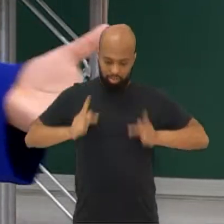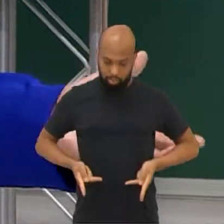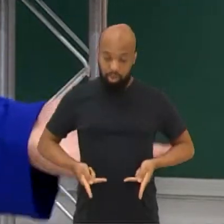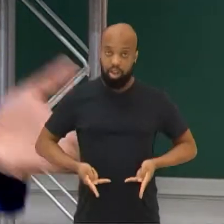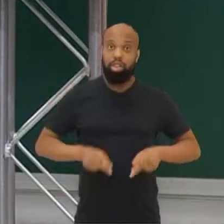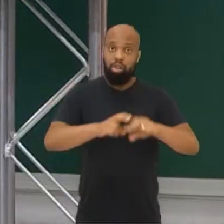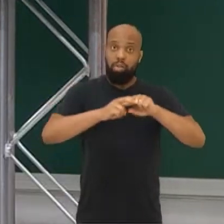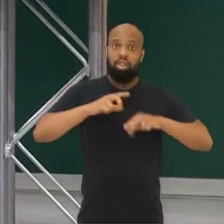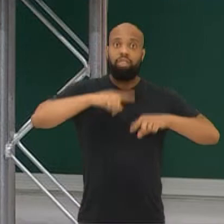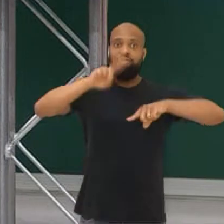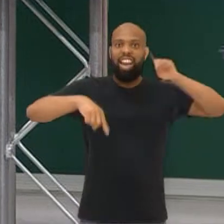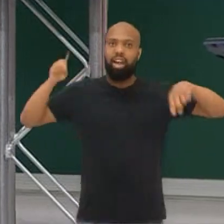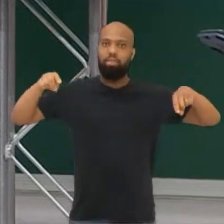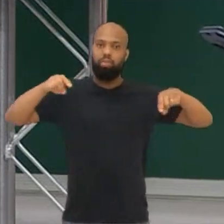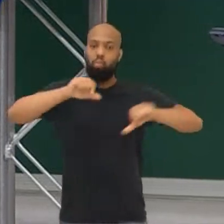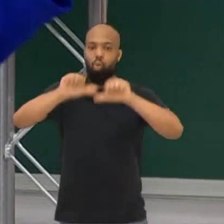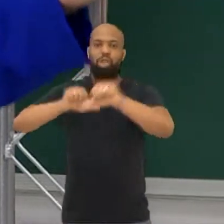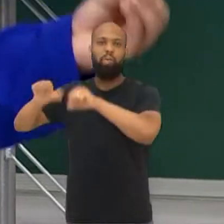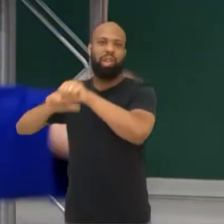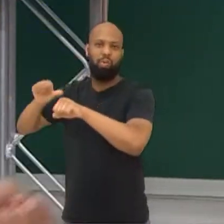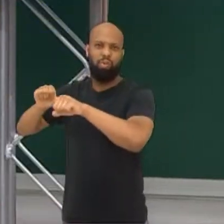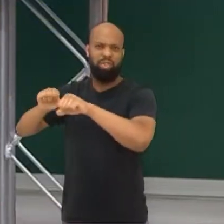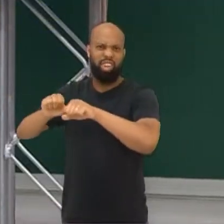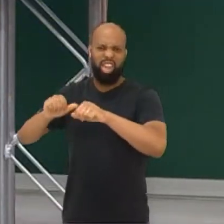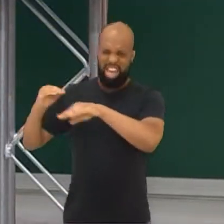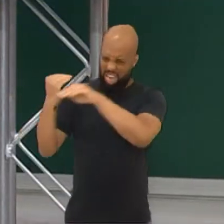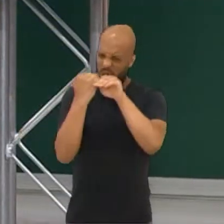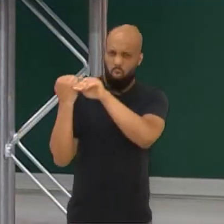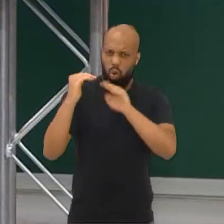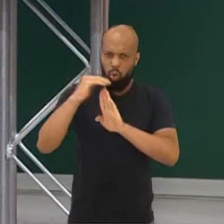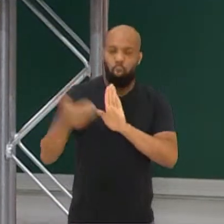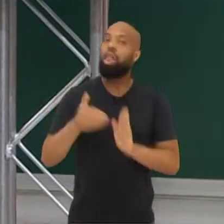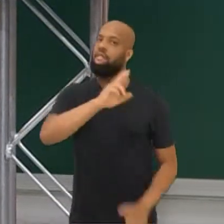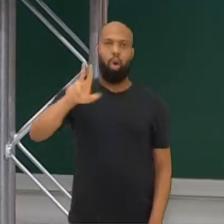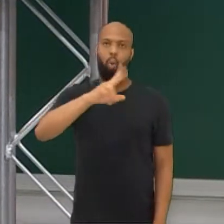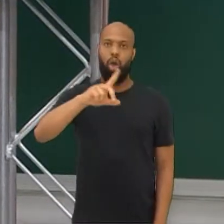existem variações de interpretações, existem outras